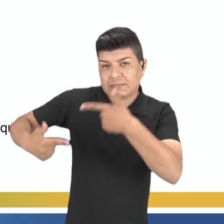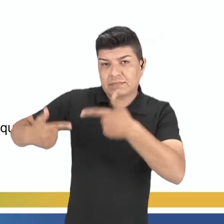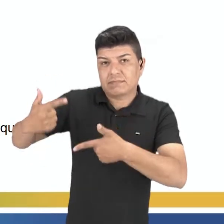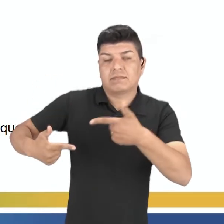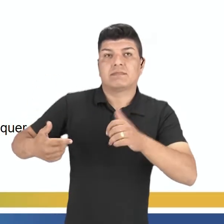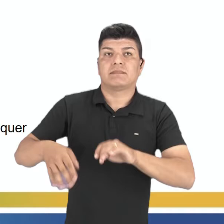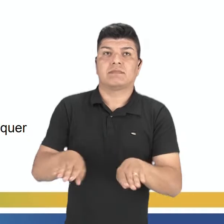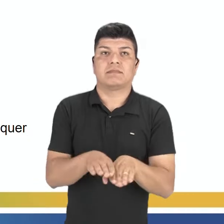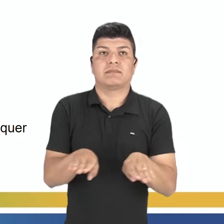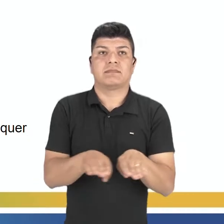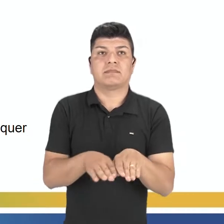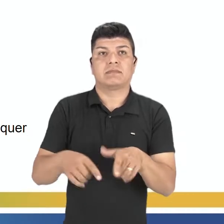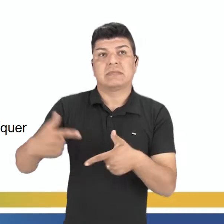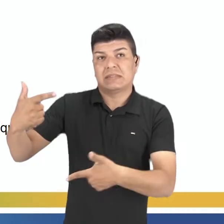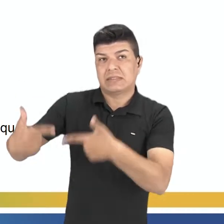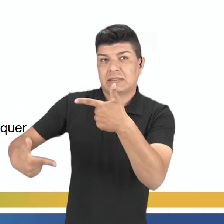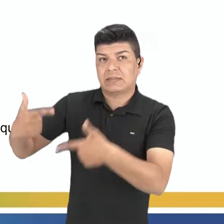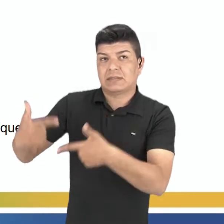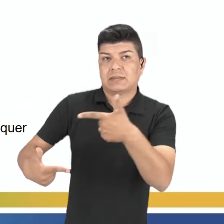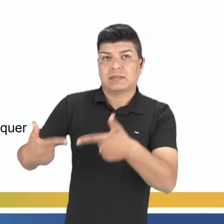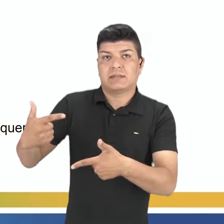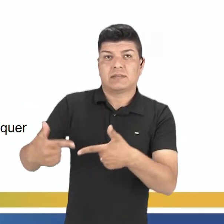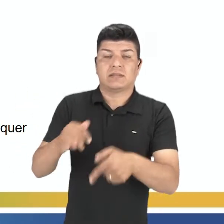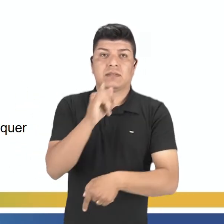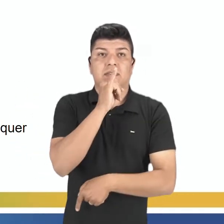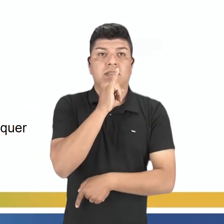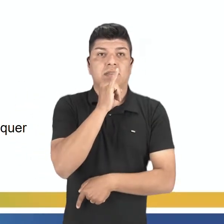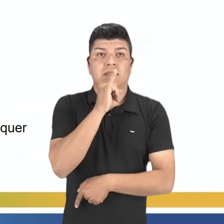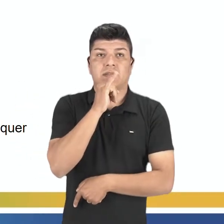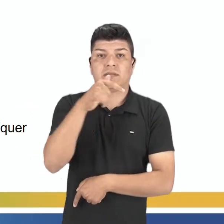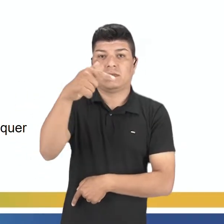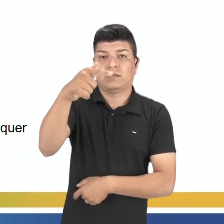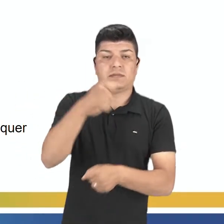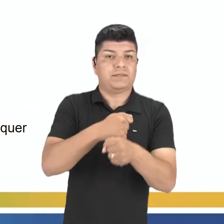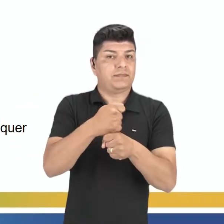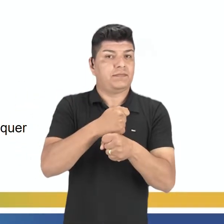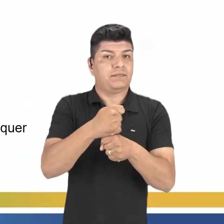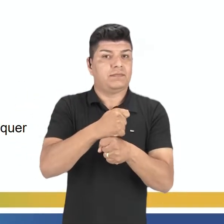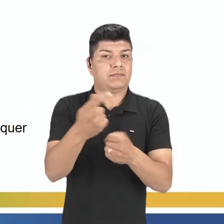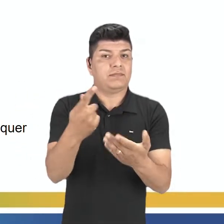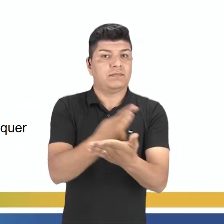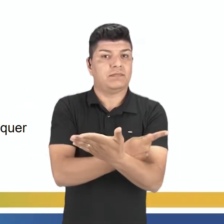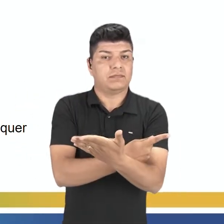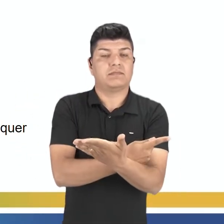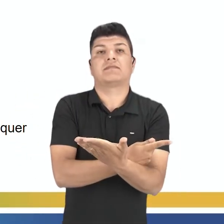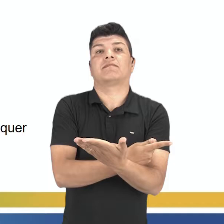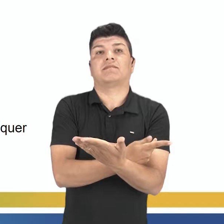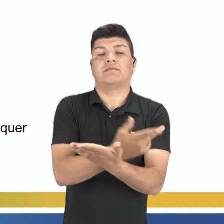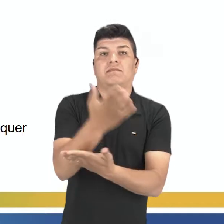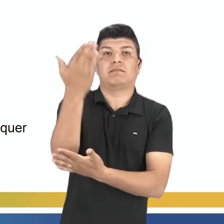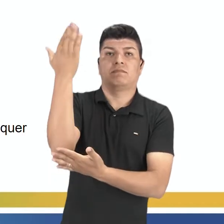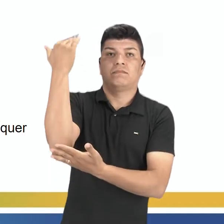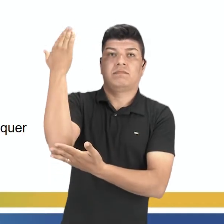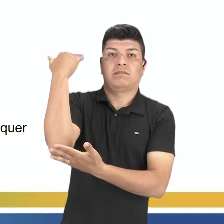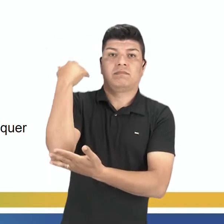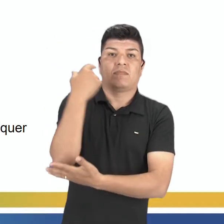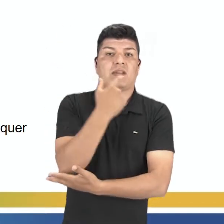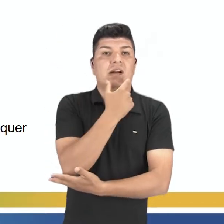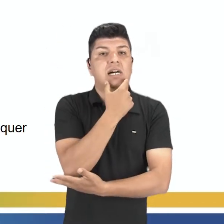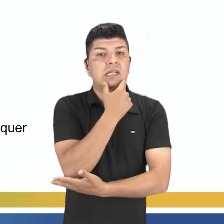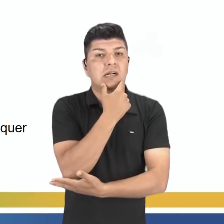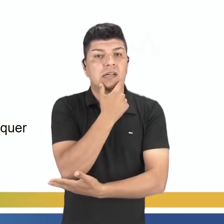estrangeiro. Essas guerras, pessoal, no estrangeiro foi, por exemplo, a Guerra dos 7 Anos, que ocorreu lá contra os